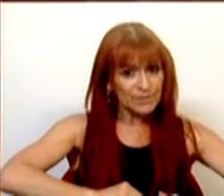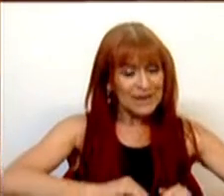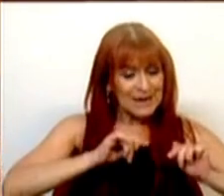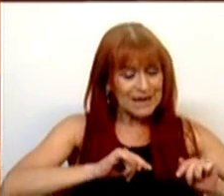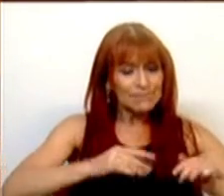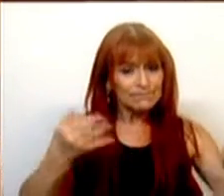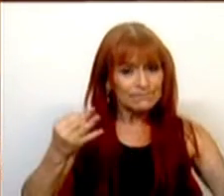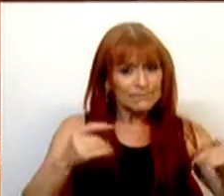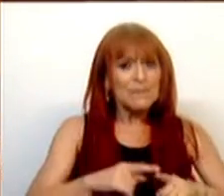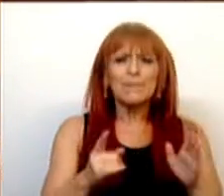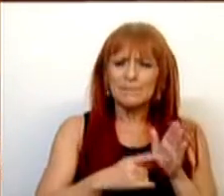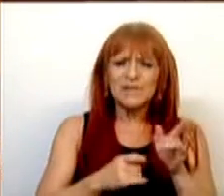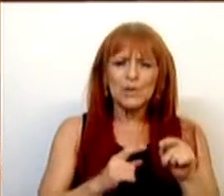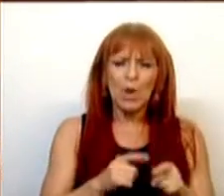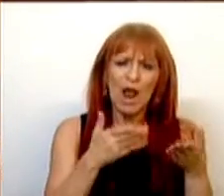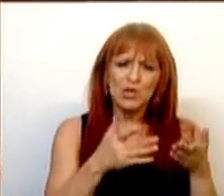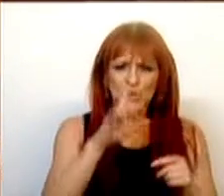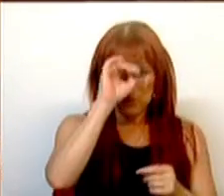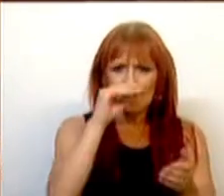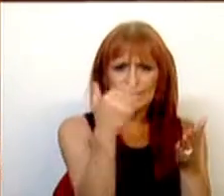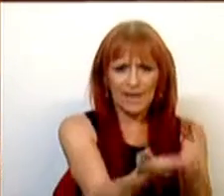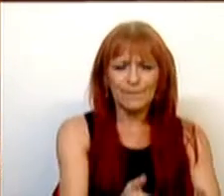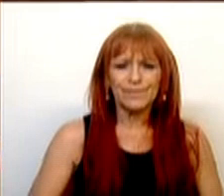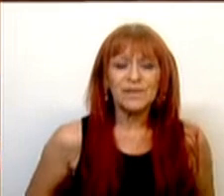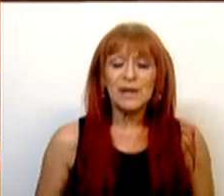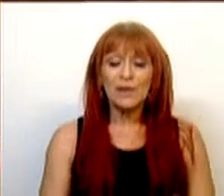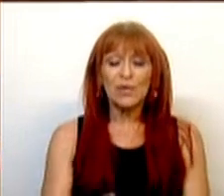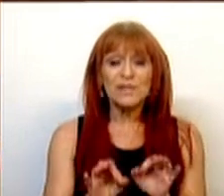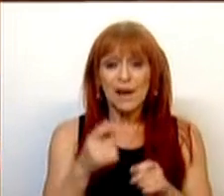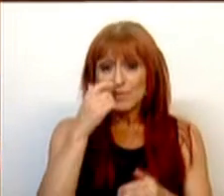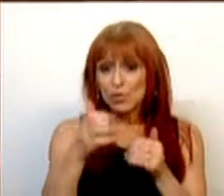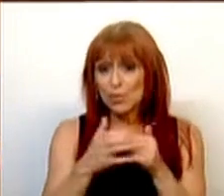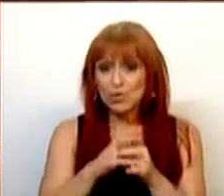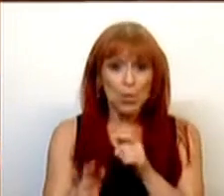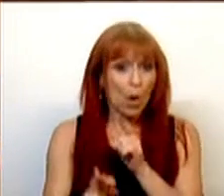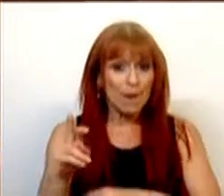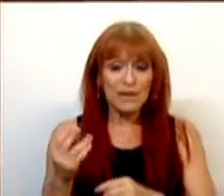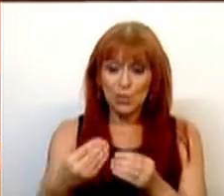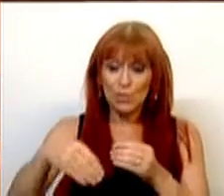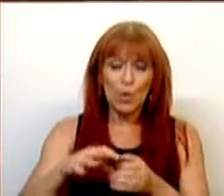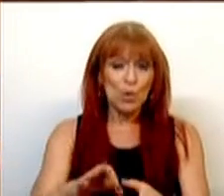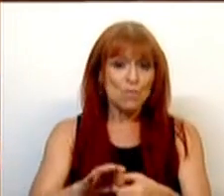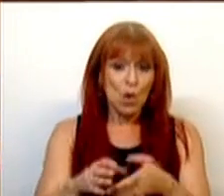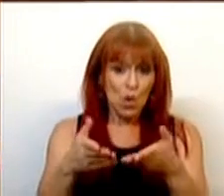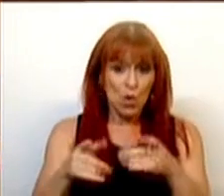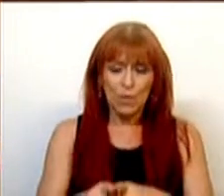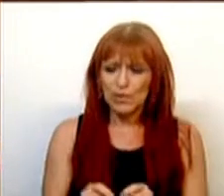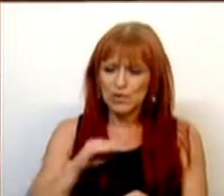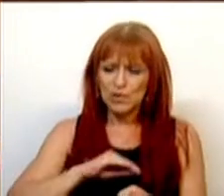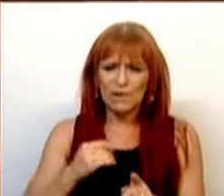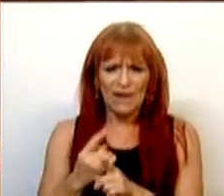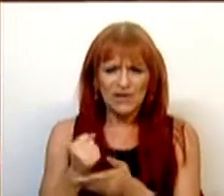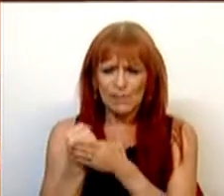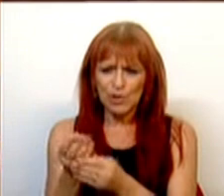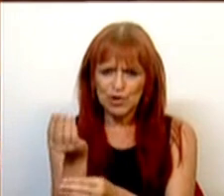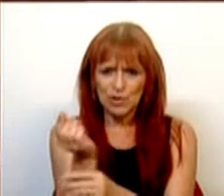que efetivamente precisam da ajuda do Estado. Foi assim com os idosos, com o aumento do complemento solidário, com os sucessivos